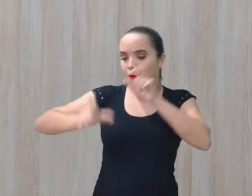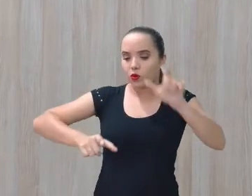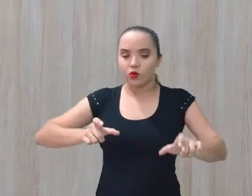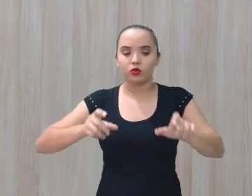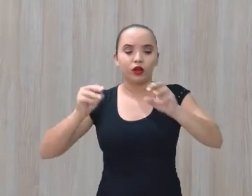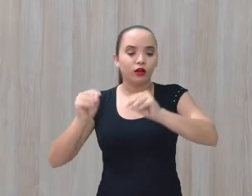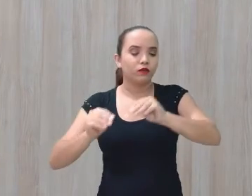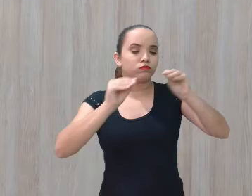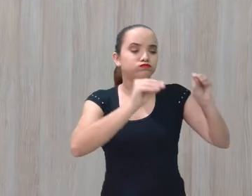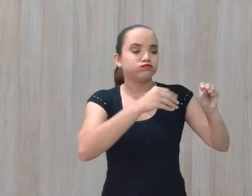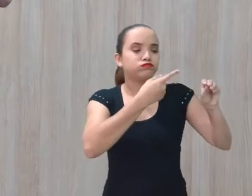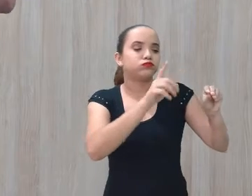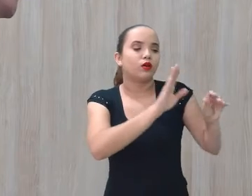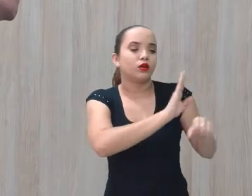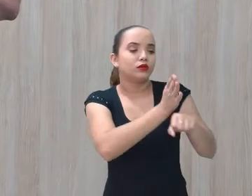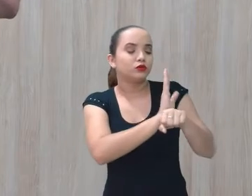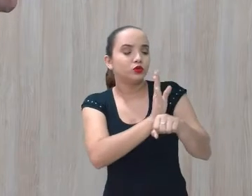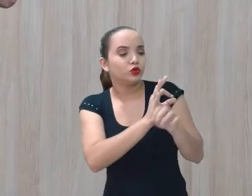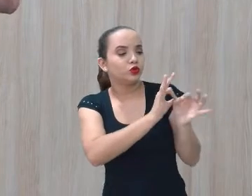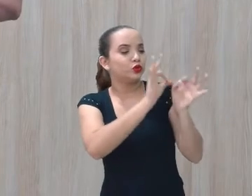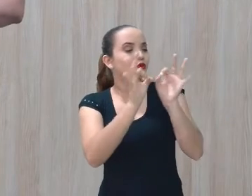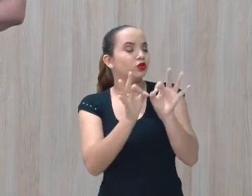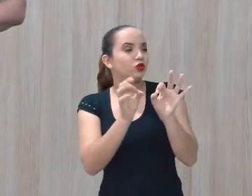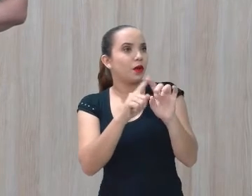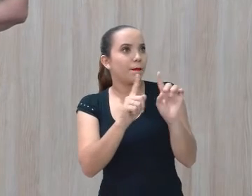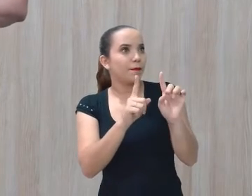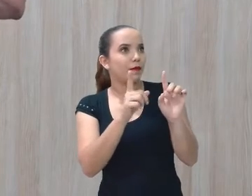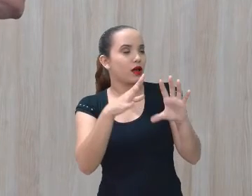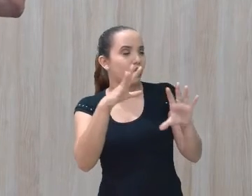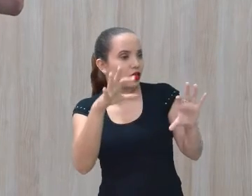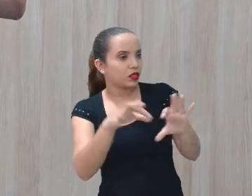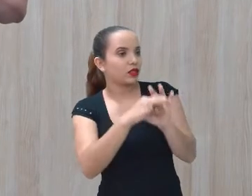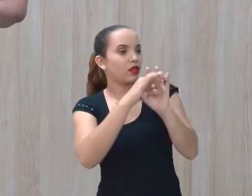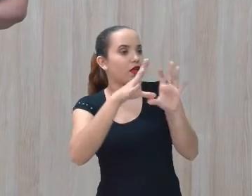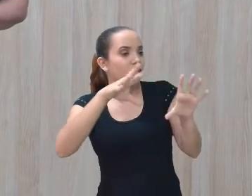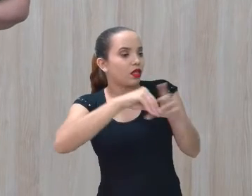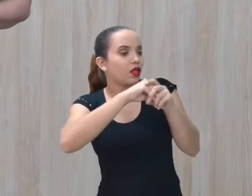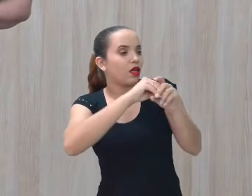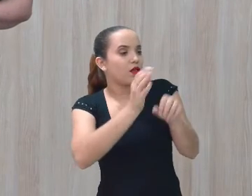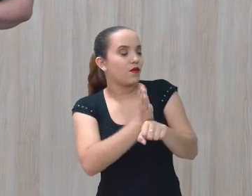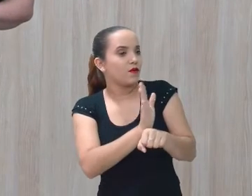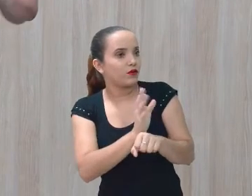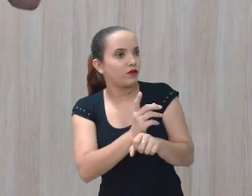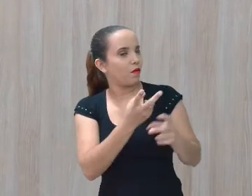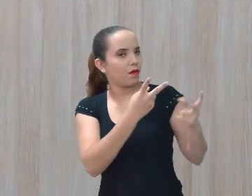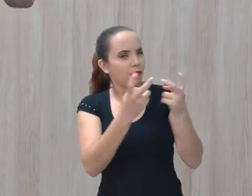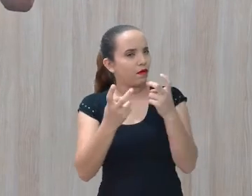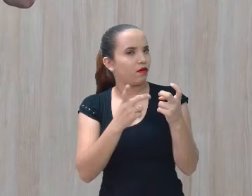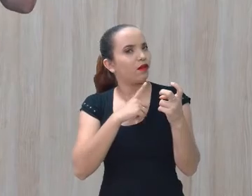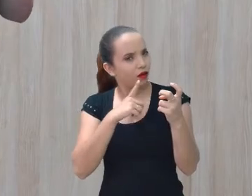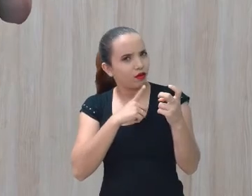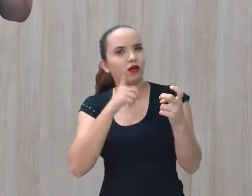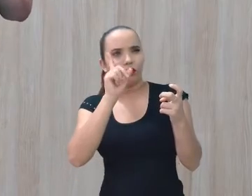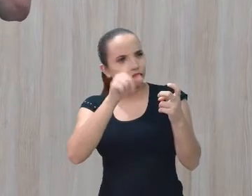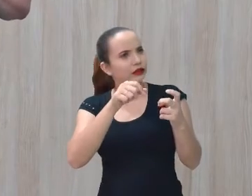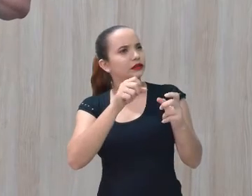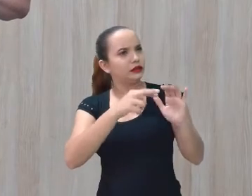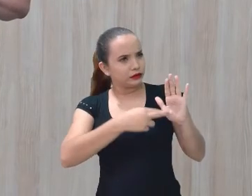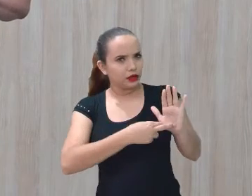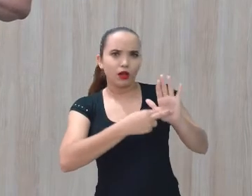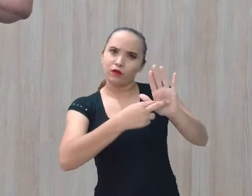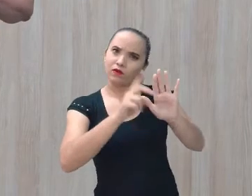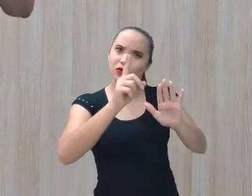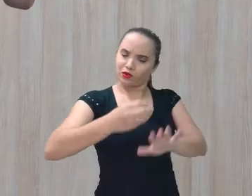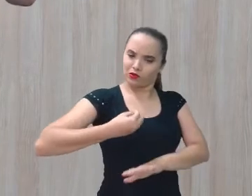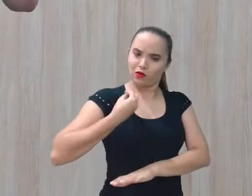é interessante que dentro desse filme eles também podem estar percebendo, não é? O filme é baseado em fatos